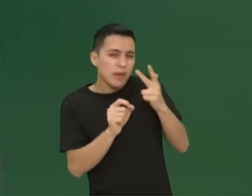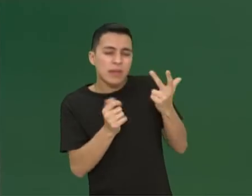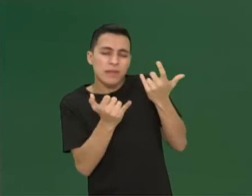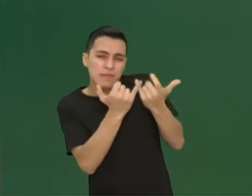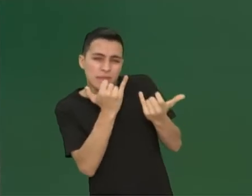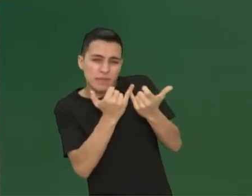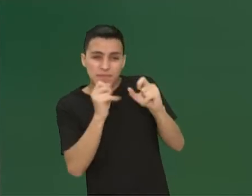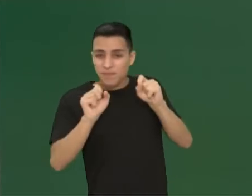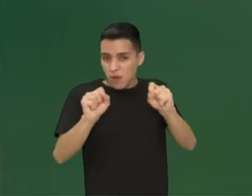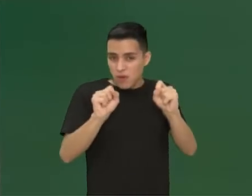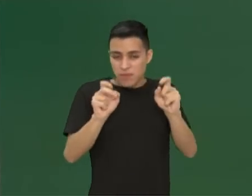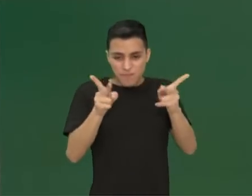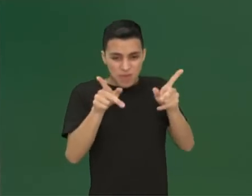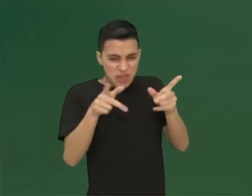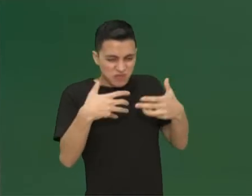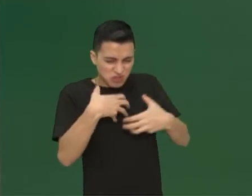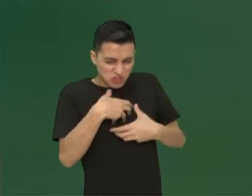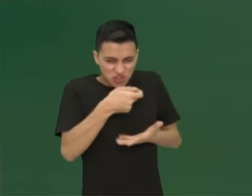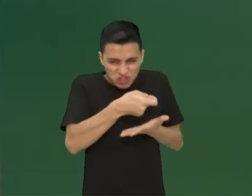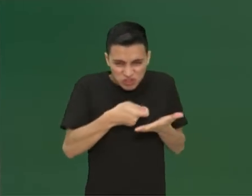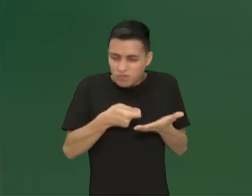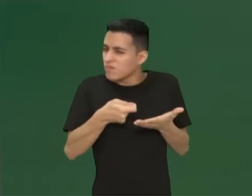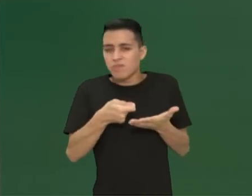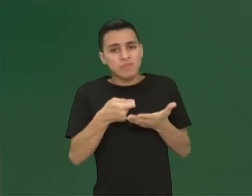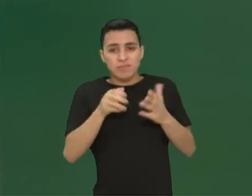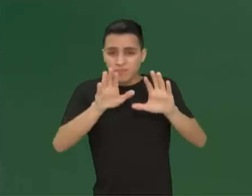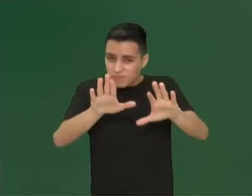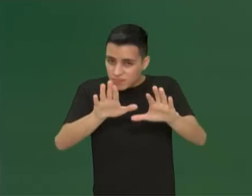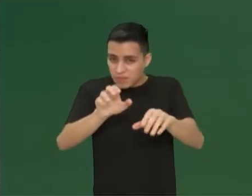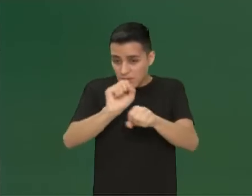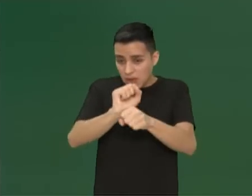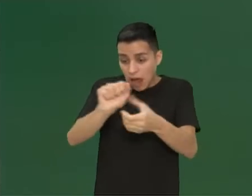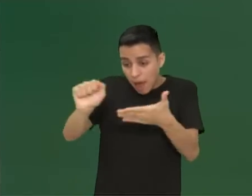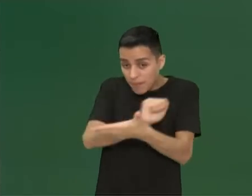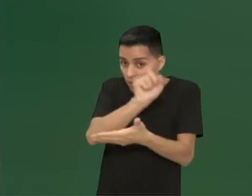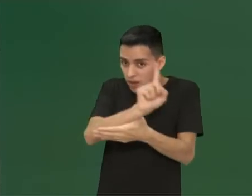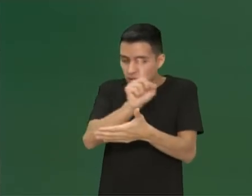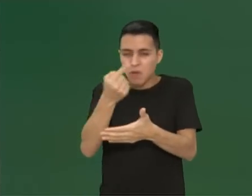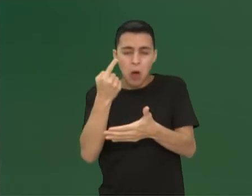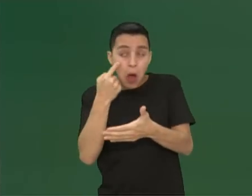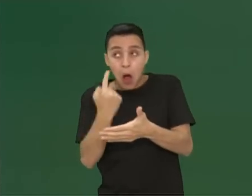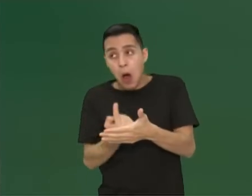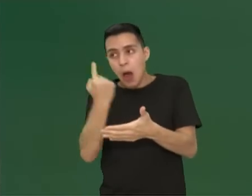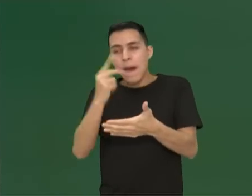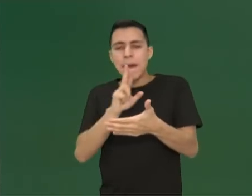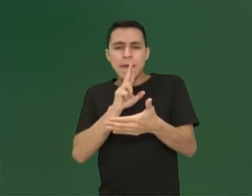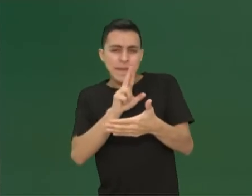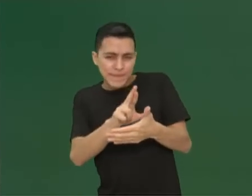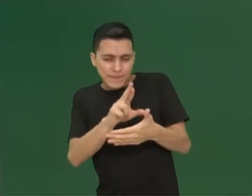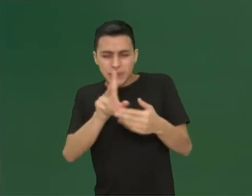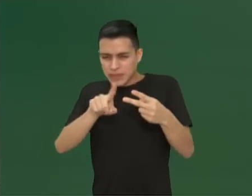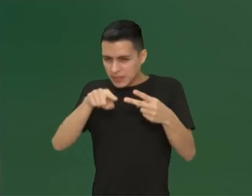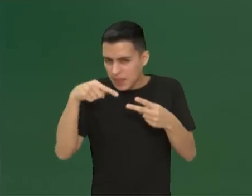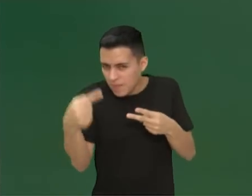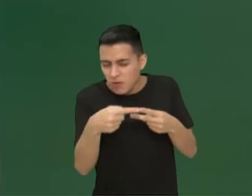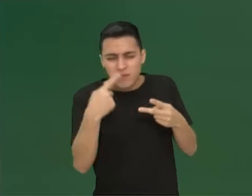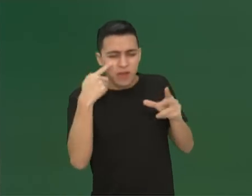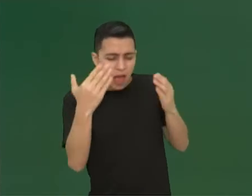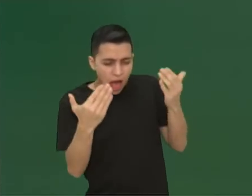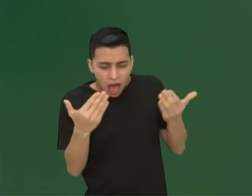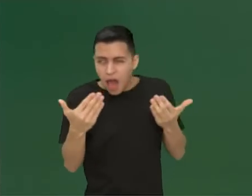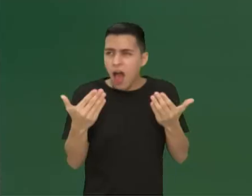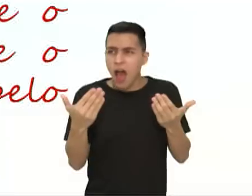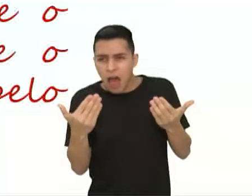mesma, não as mesmas palavras. Então calma aí, segura essa borracha. Vamos ver a minha resposta primeiro, a minha sugestão, para depois você analisar a